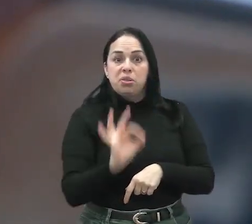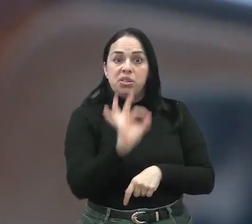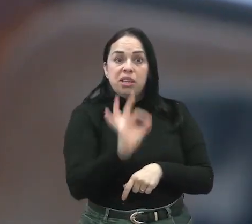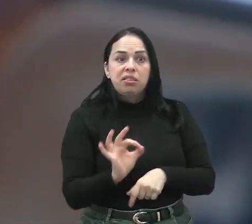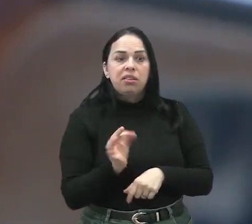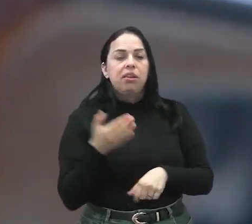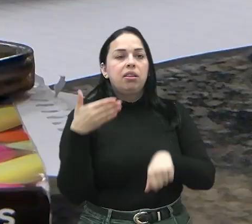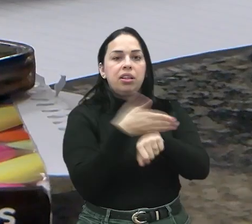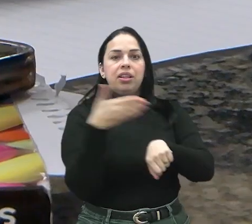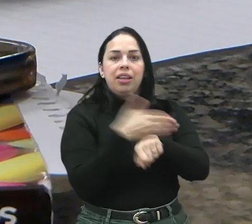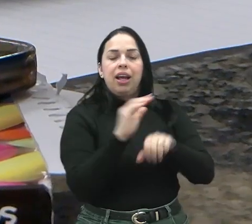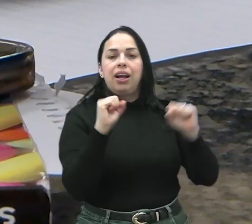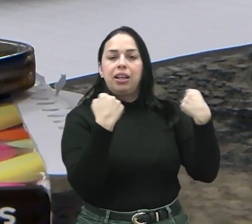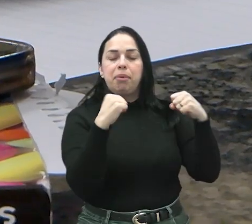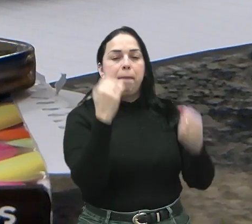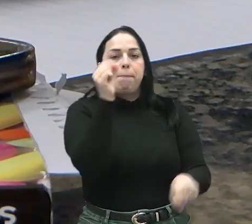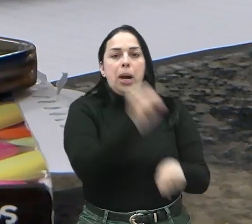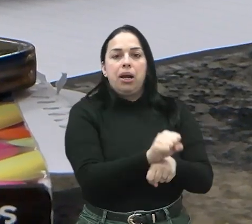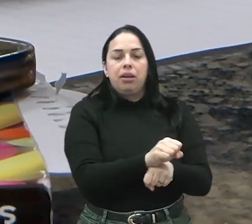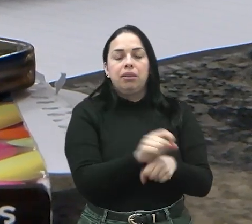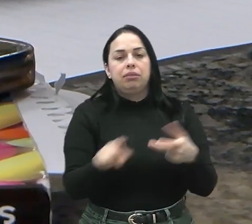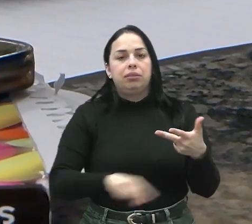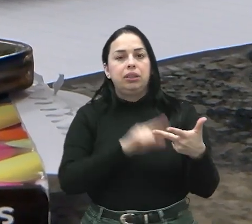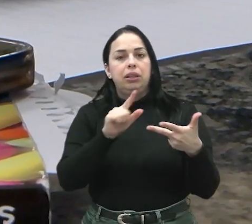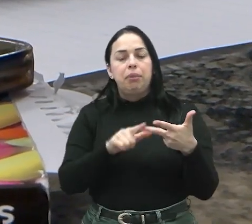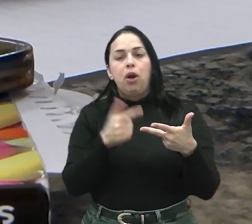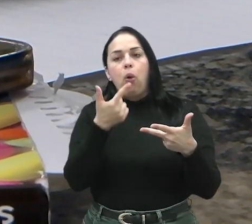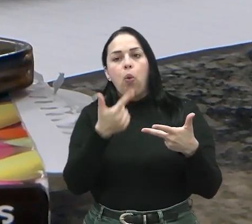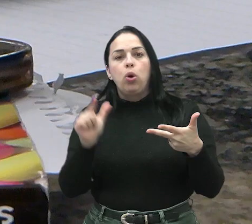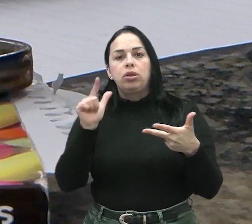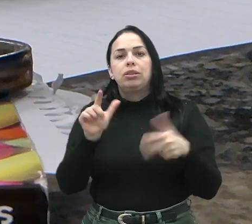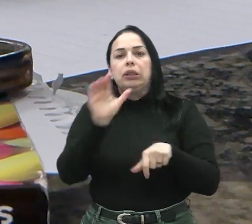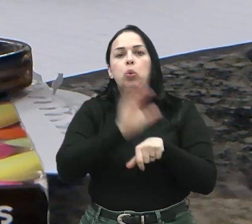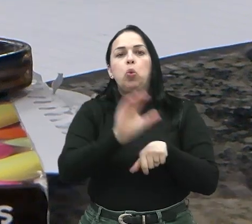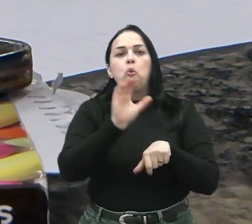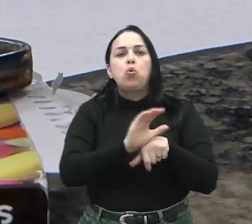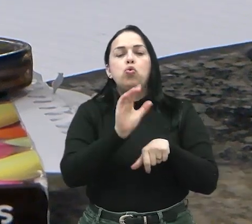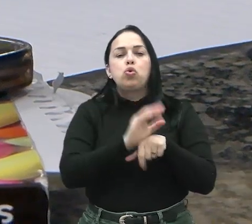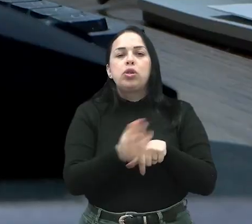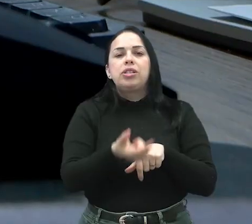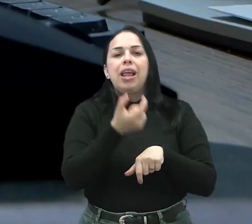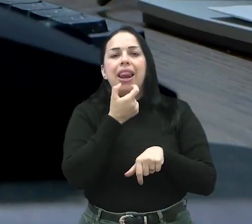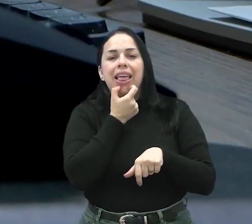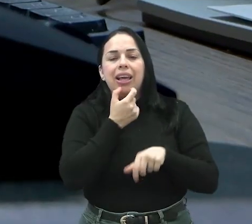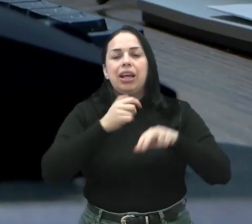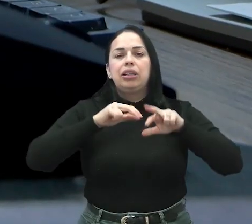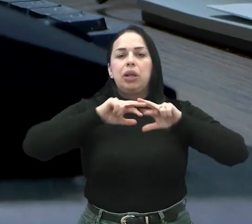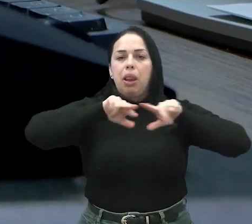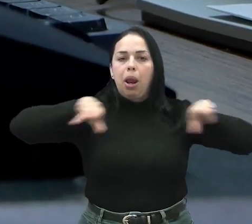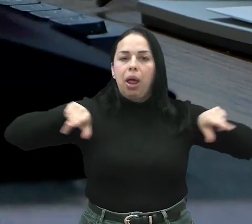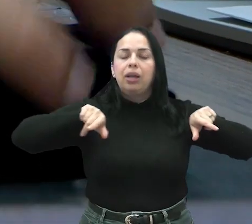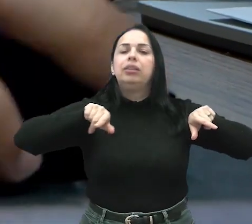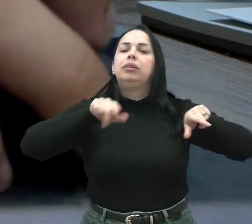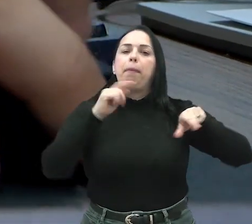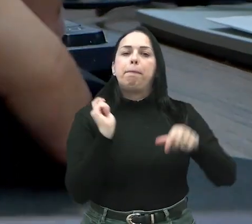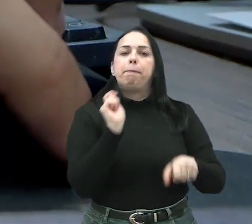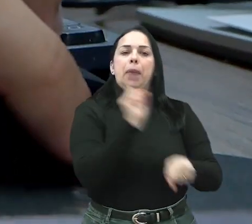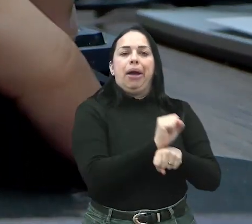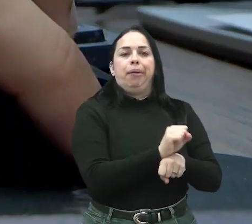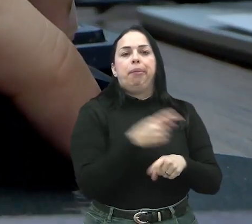na academia, enquanto 20% deixaram de investir em cursos extras, como de idiomas ou